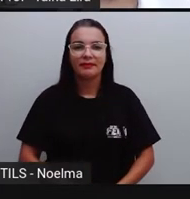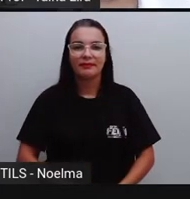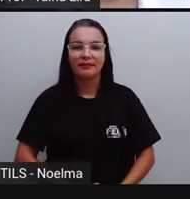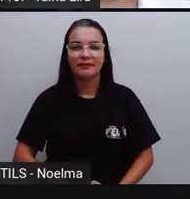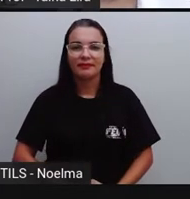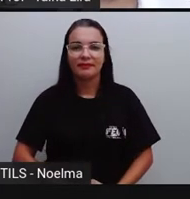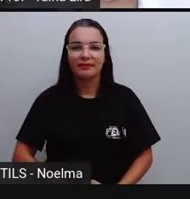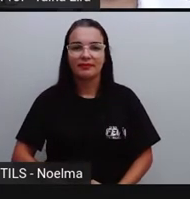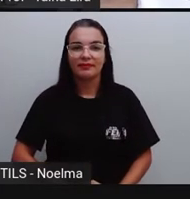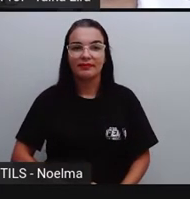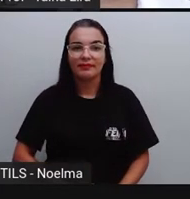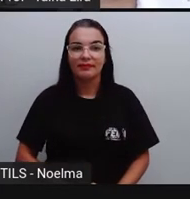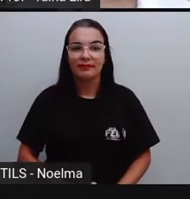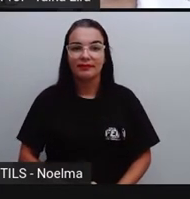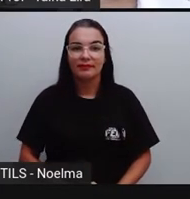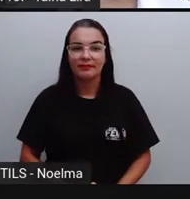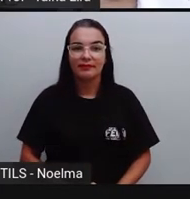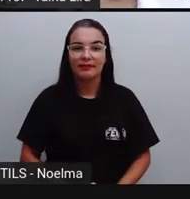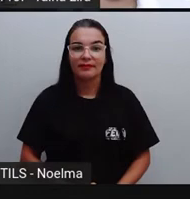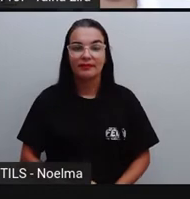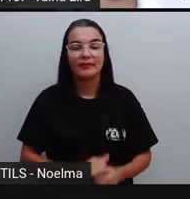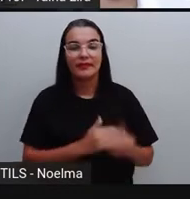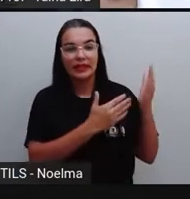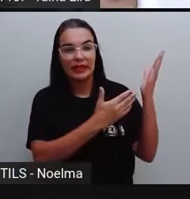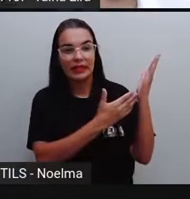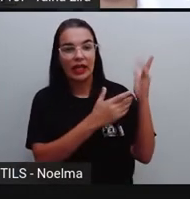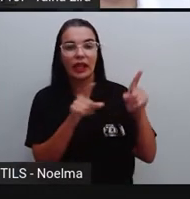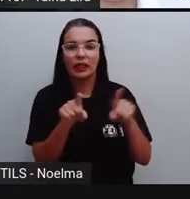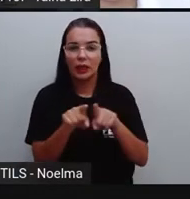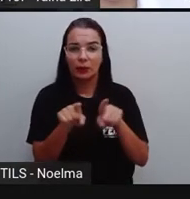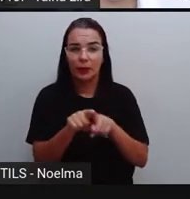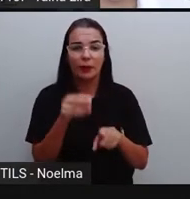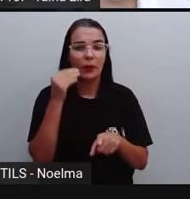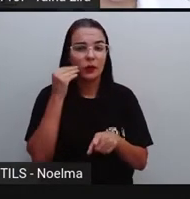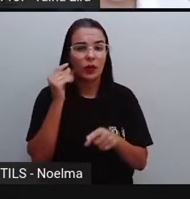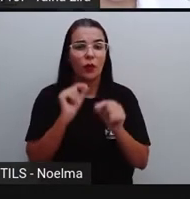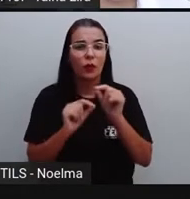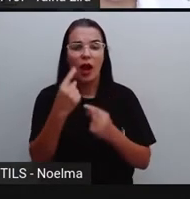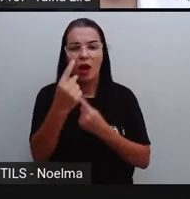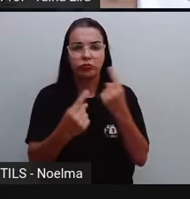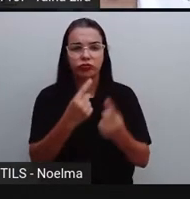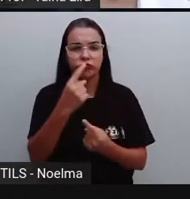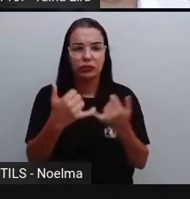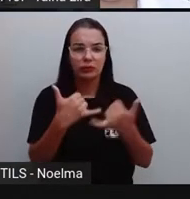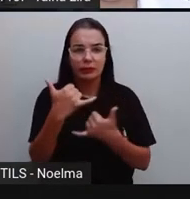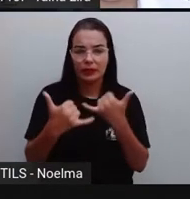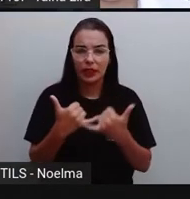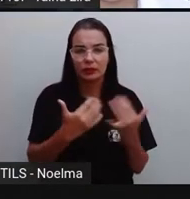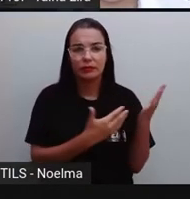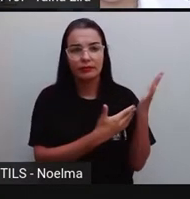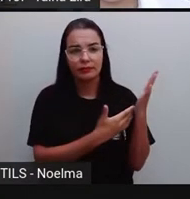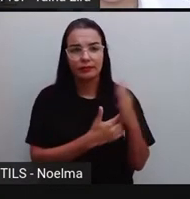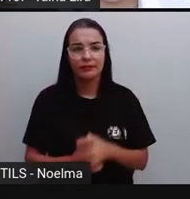Então, olha lá, mais um cartaz aí mostrando alguns brinquedos.